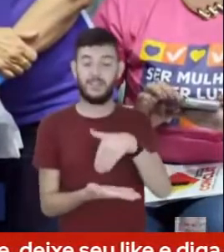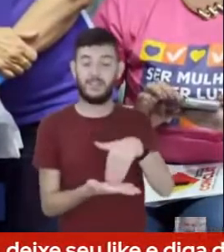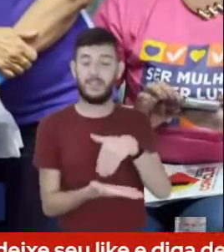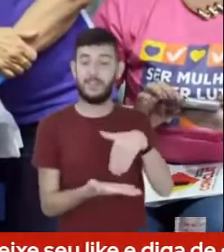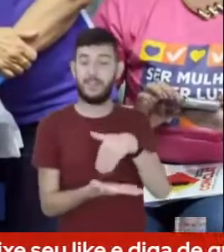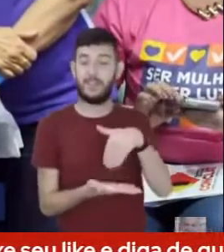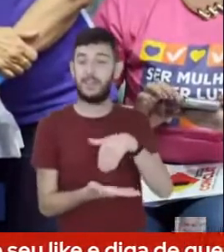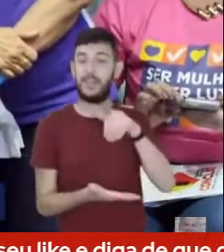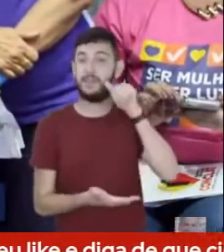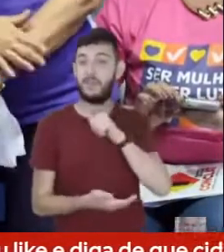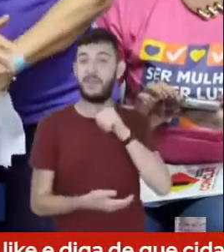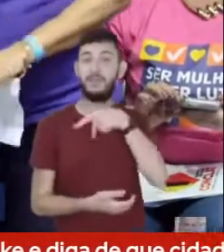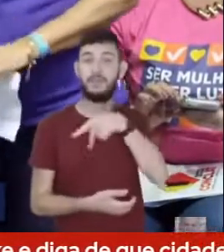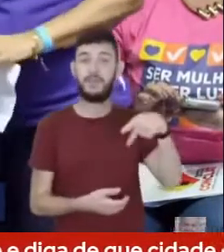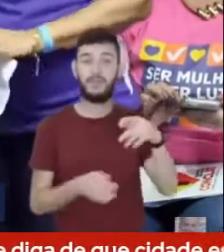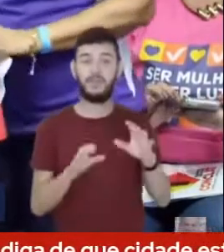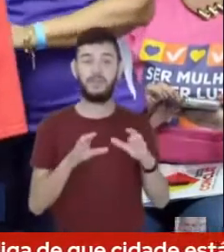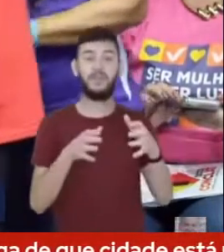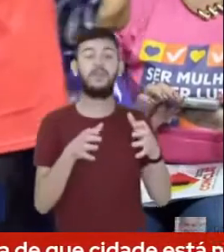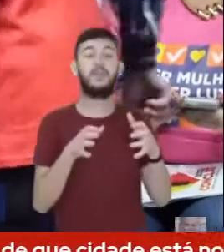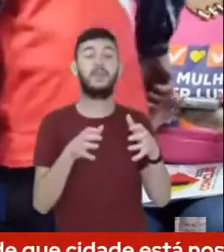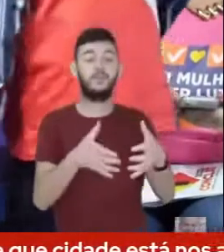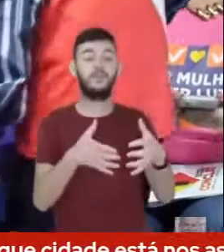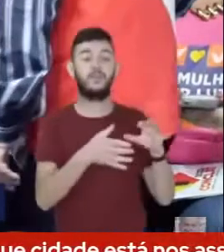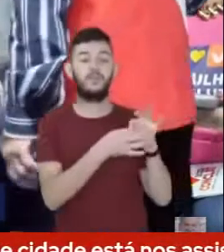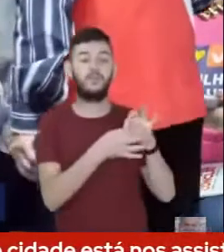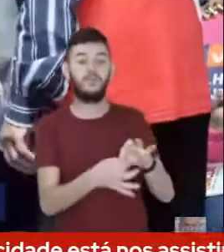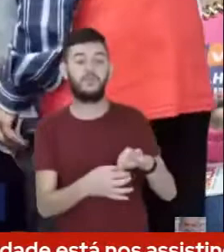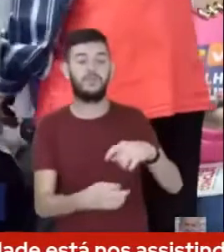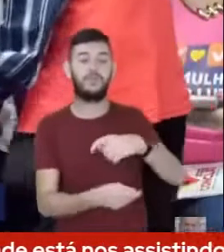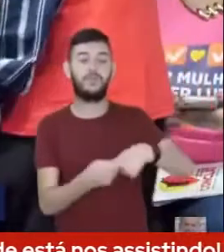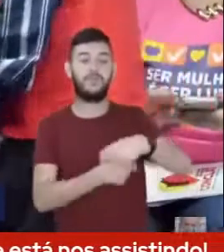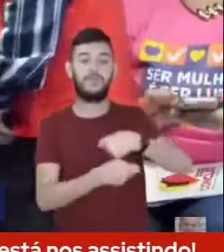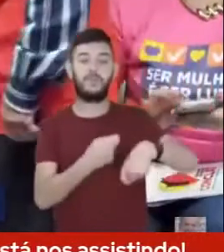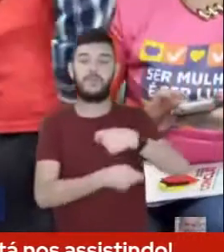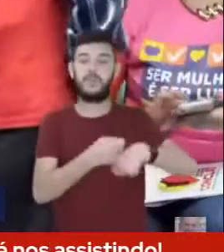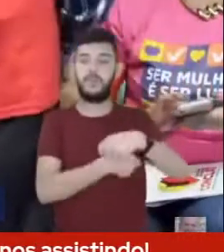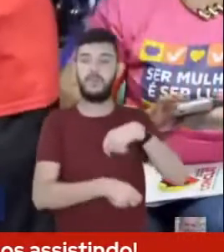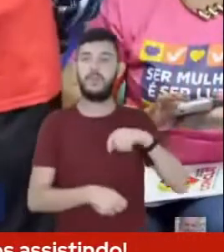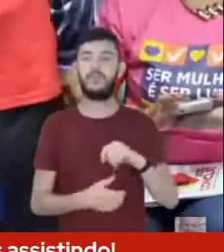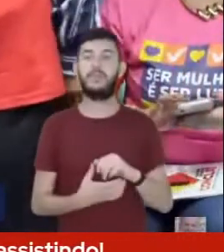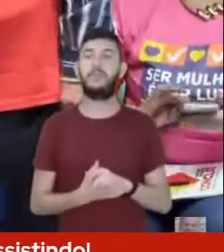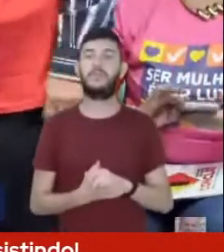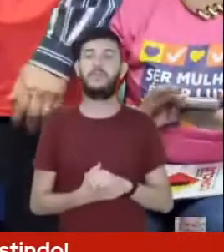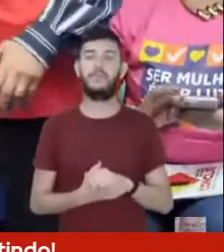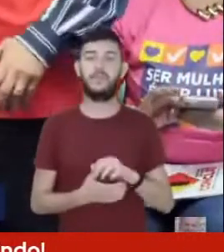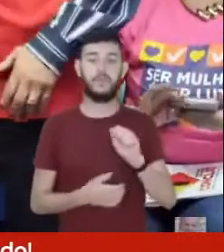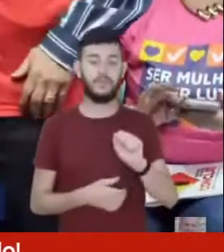São Paulo, presente.